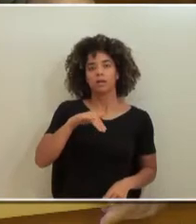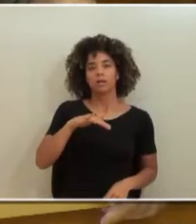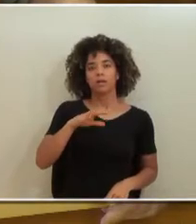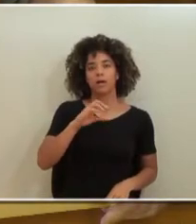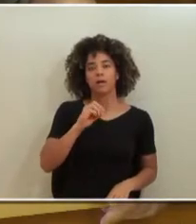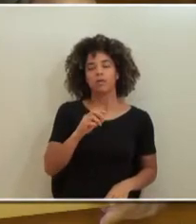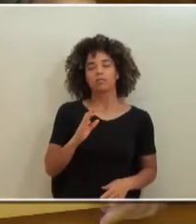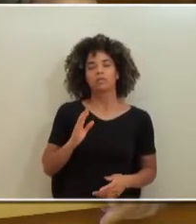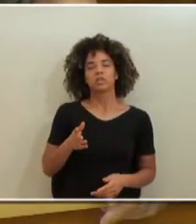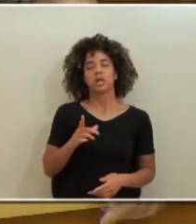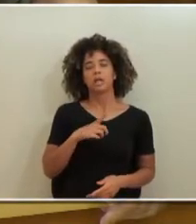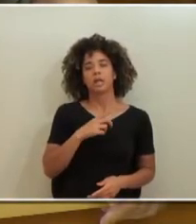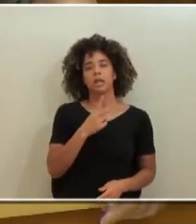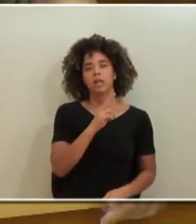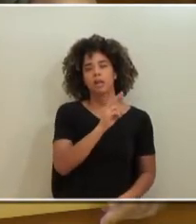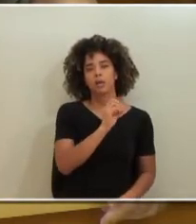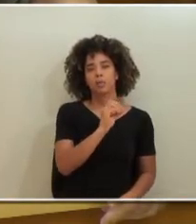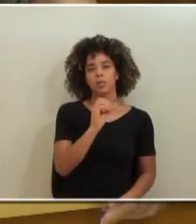né, de 2002 até